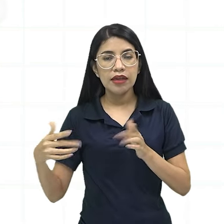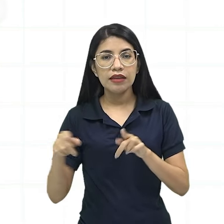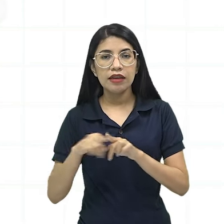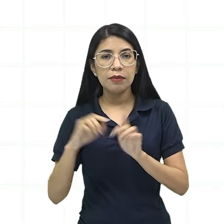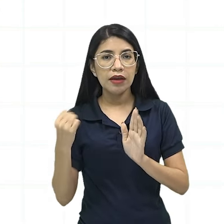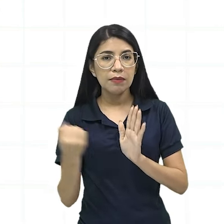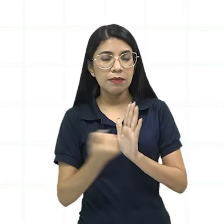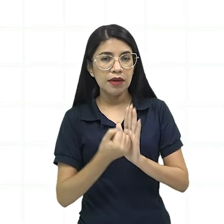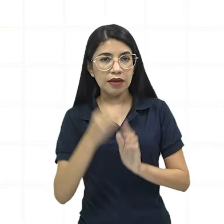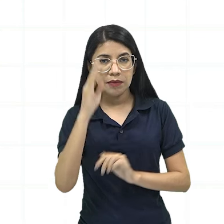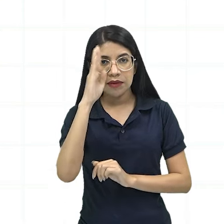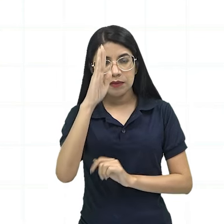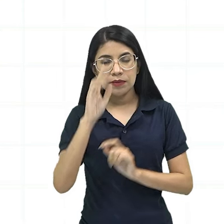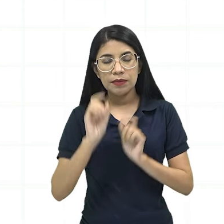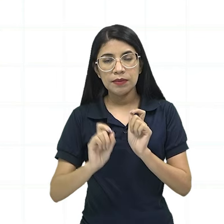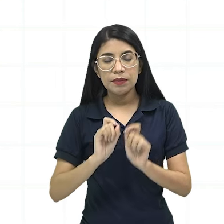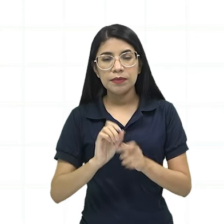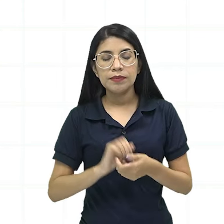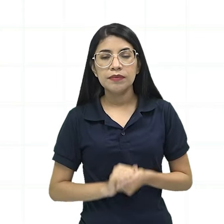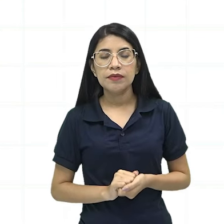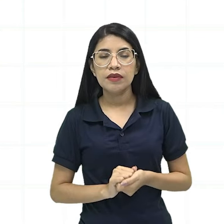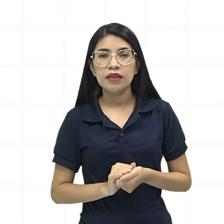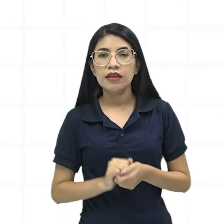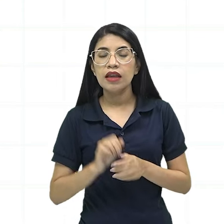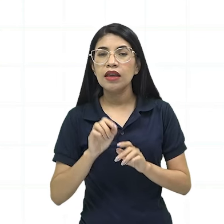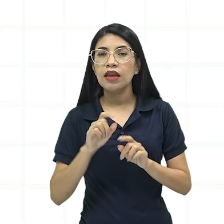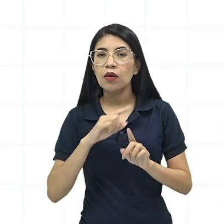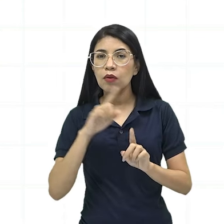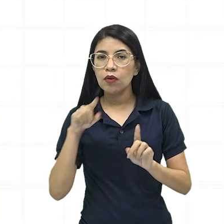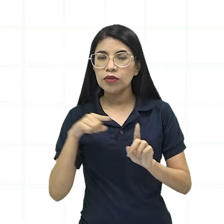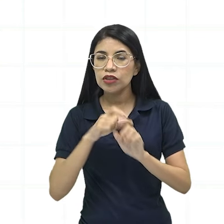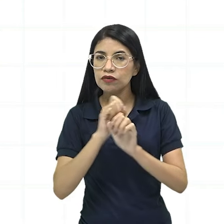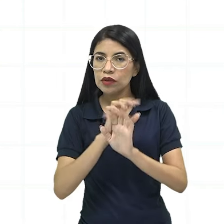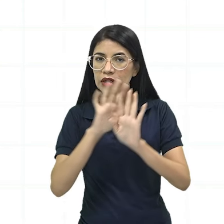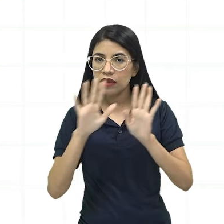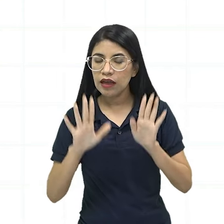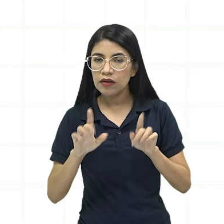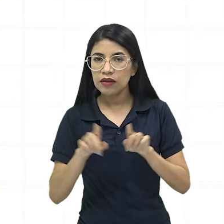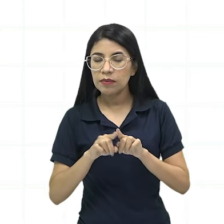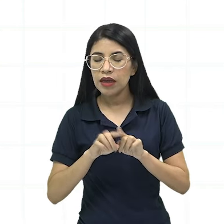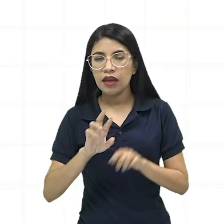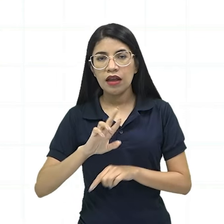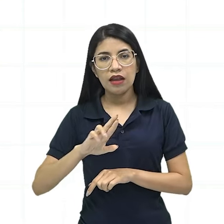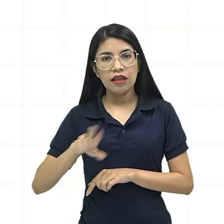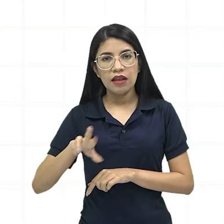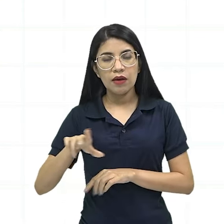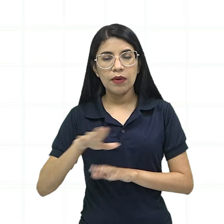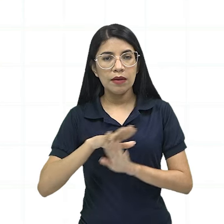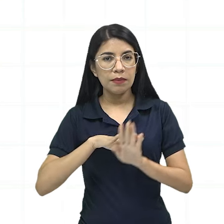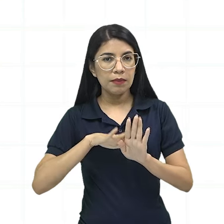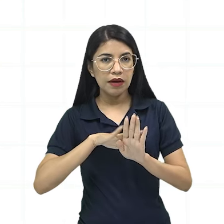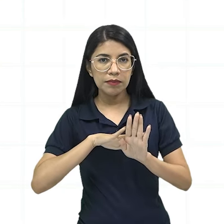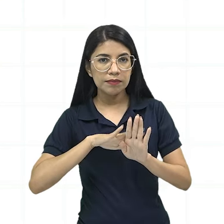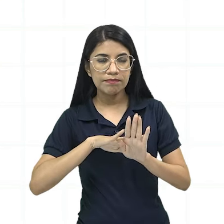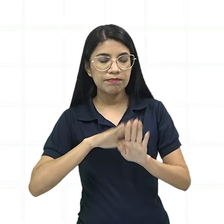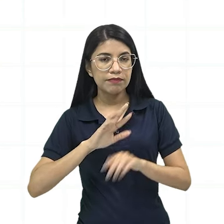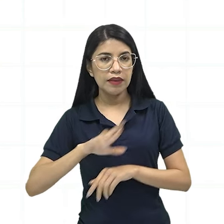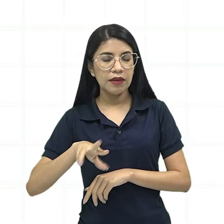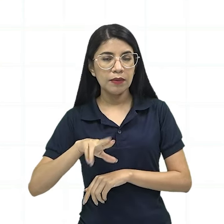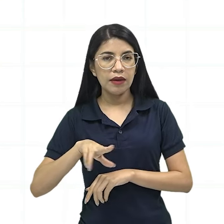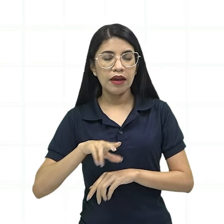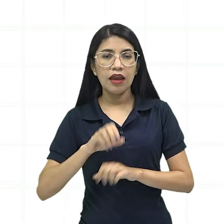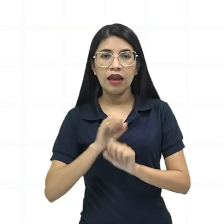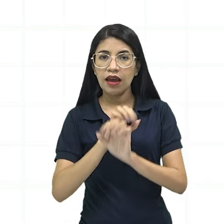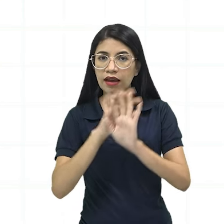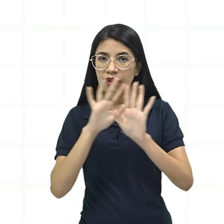já sabe, ainda pela objetividade. Já não é a subjetividade. Veja, é